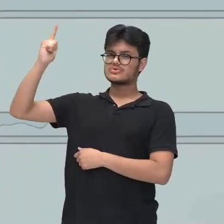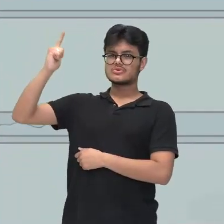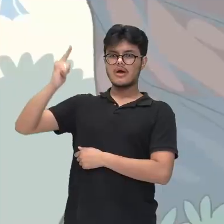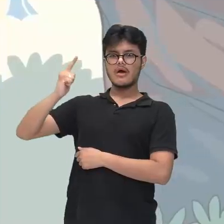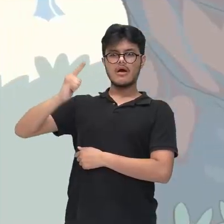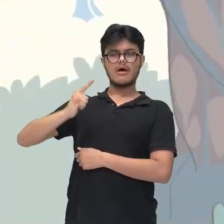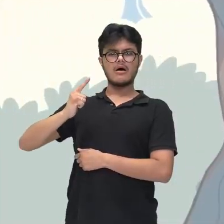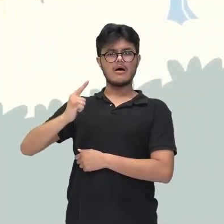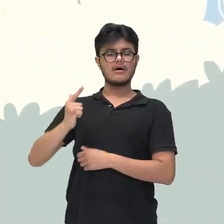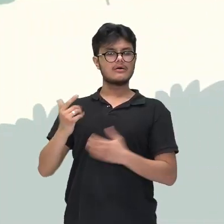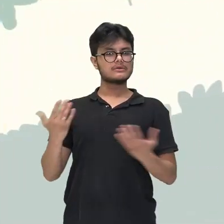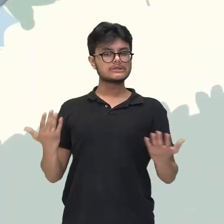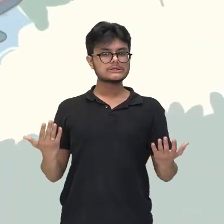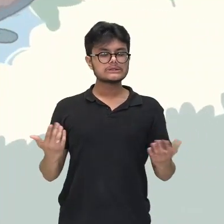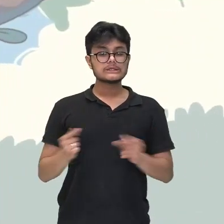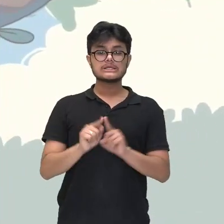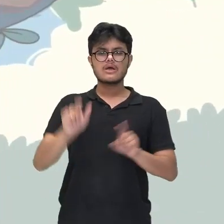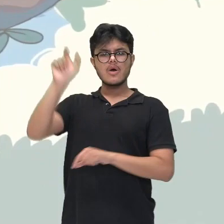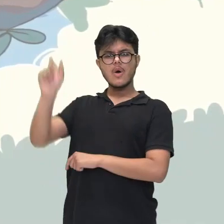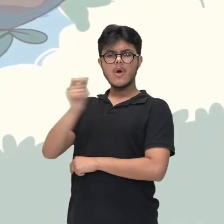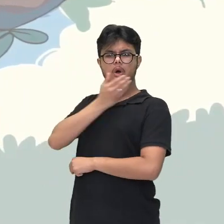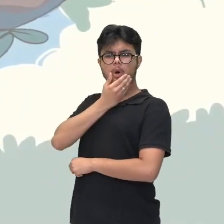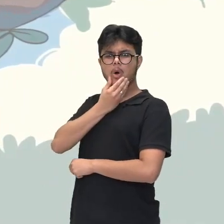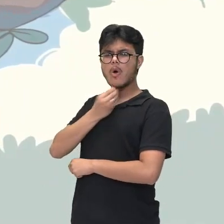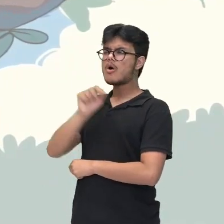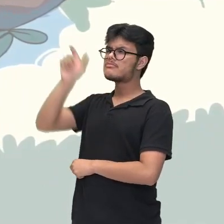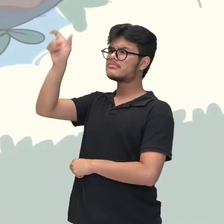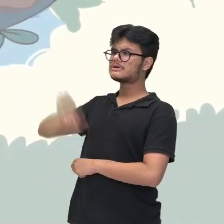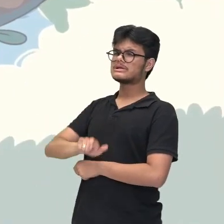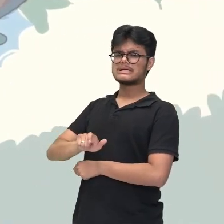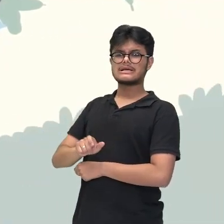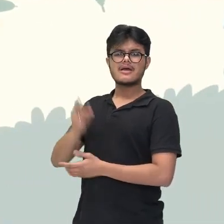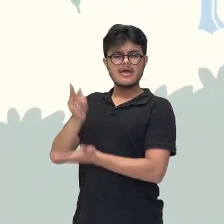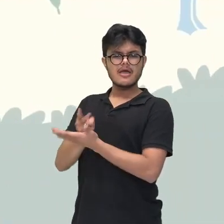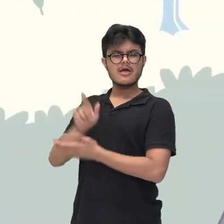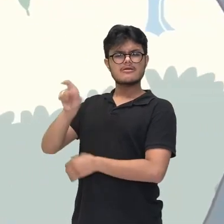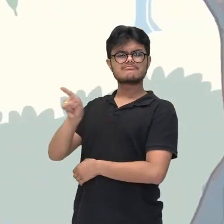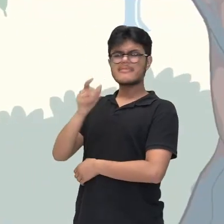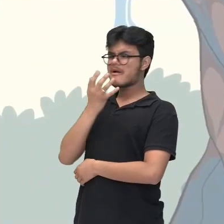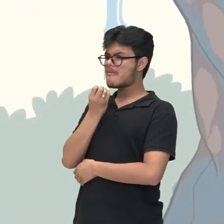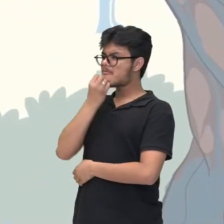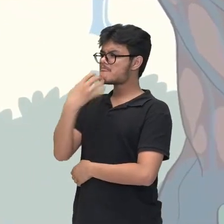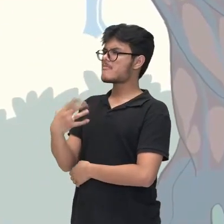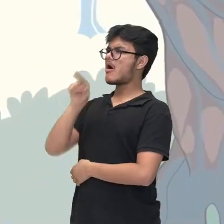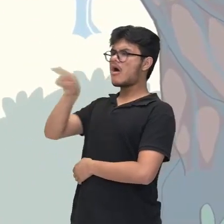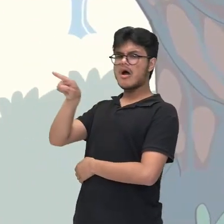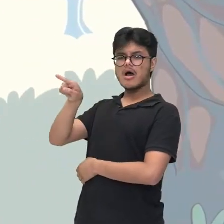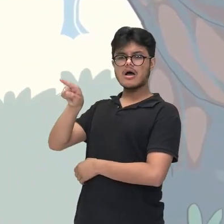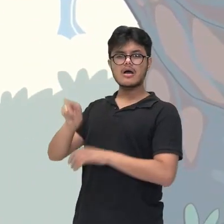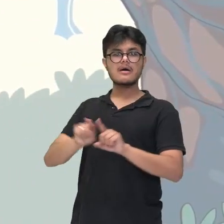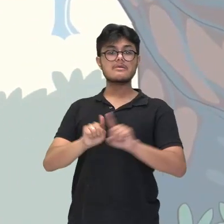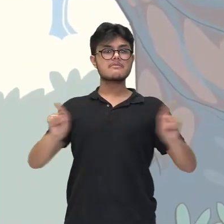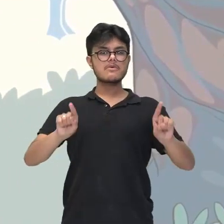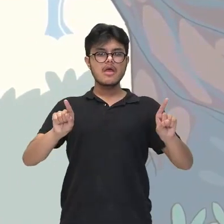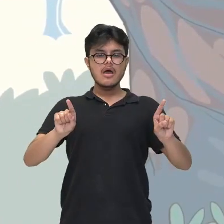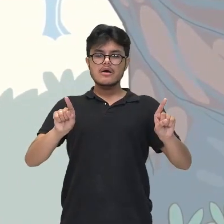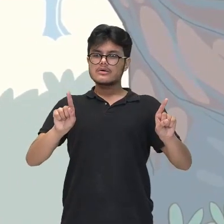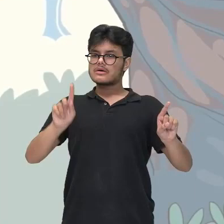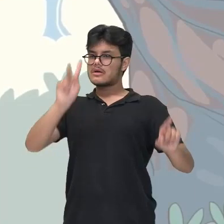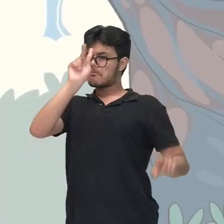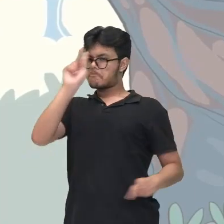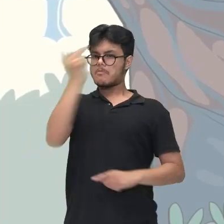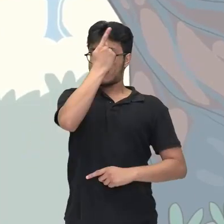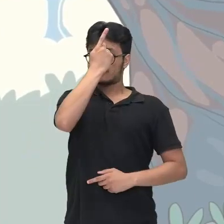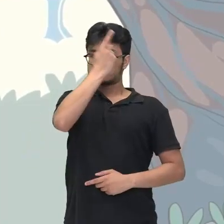todos. Seu sátiro era homem pacífico com fama de bom. Em tais dias, porém, se transtornava.